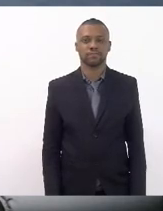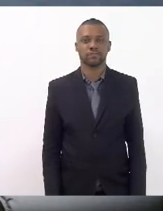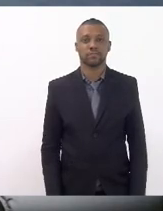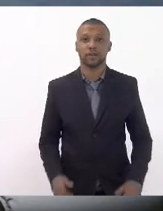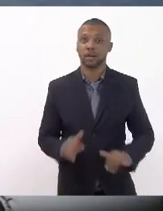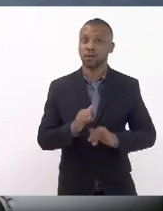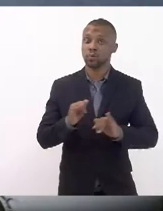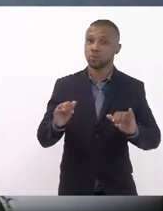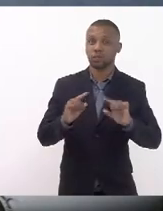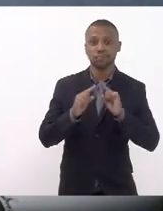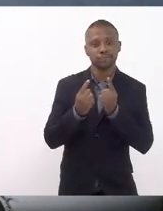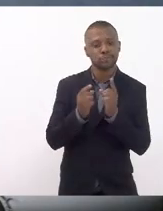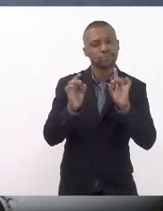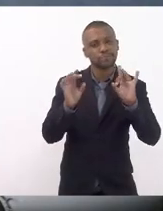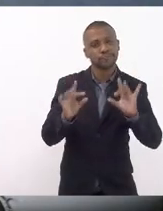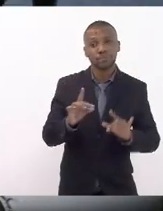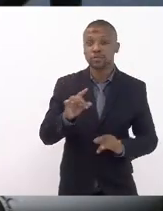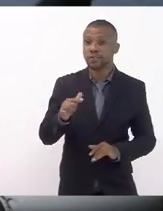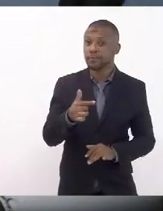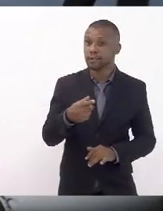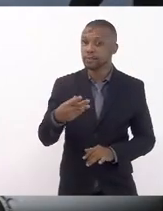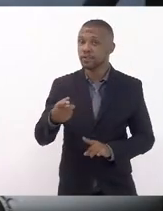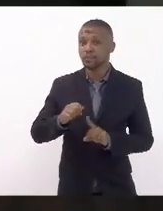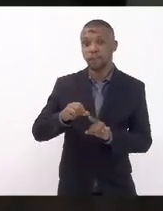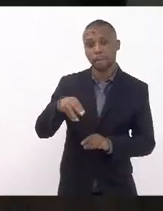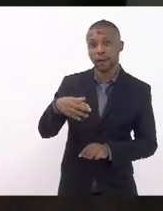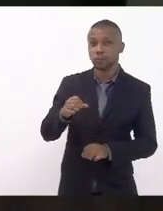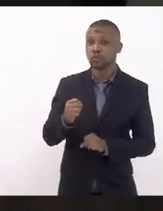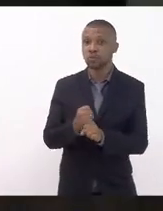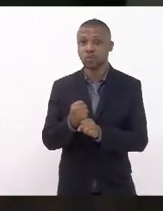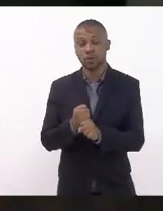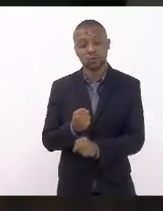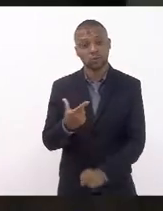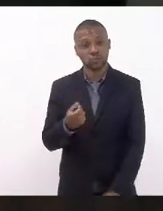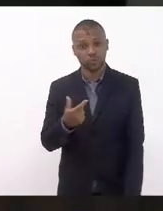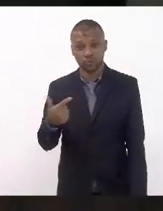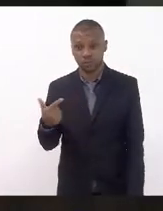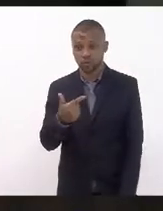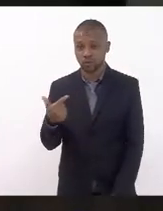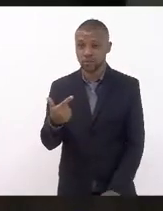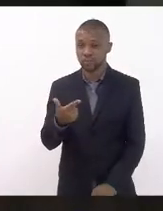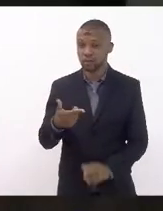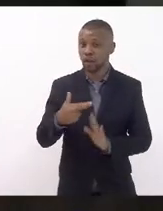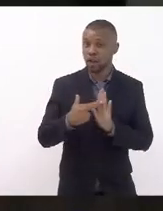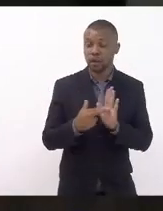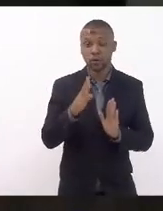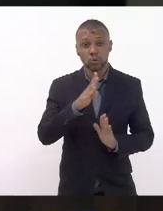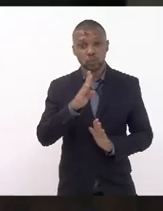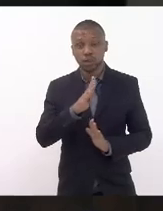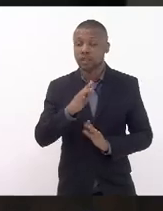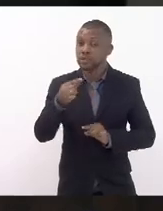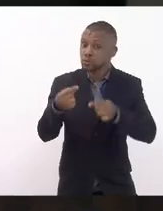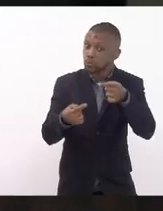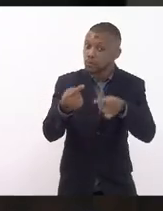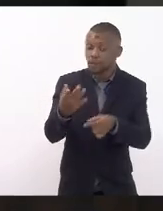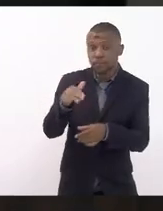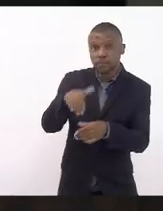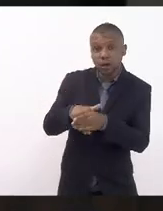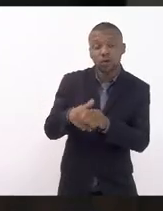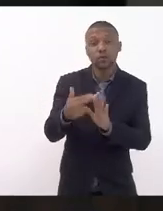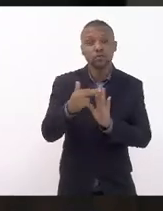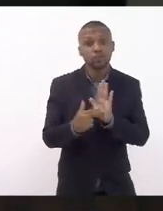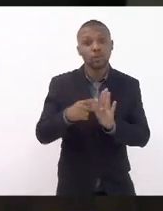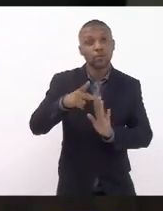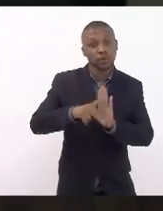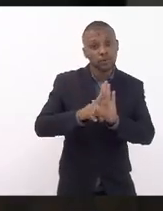Anuncio sessão ordinária do dia 23 de março de 2022, em regime de urgência, em votação, em discussão única, projeto de lei